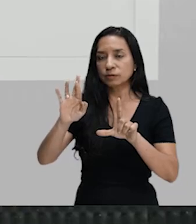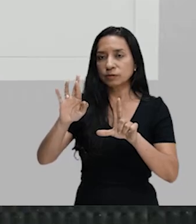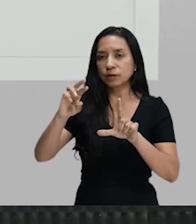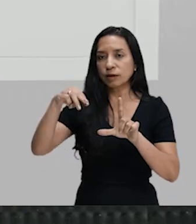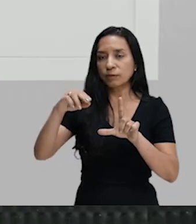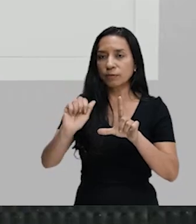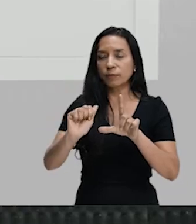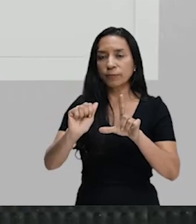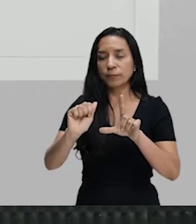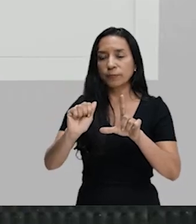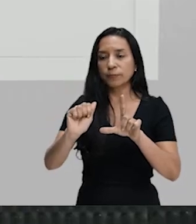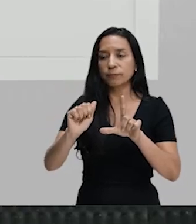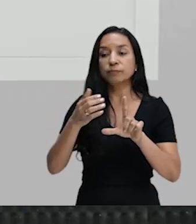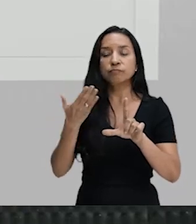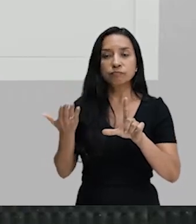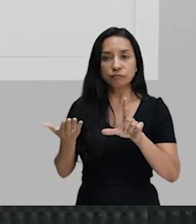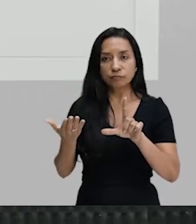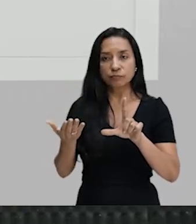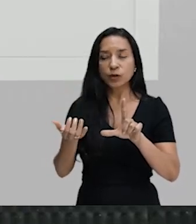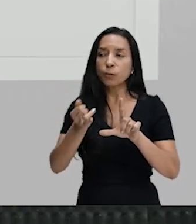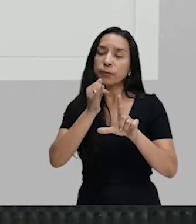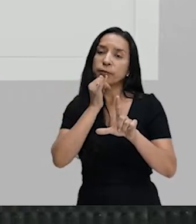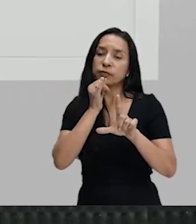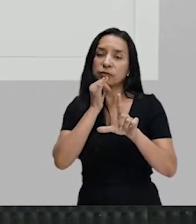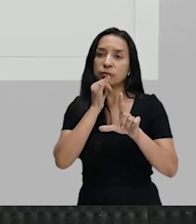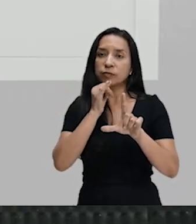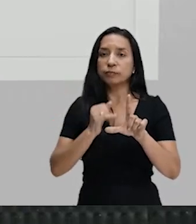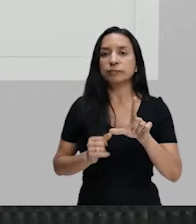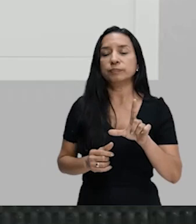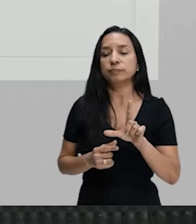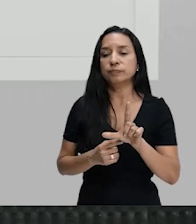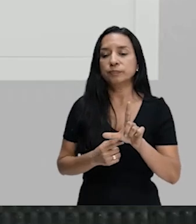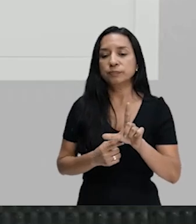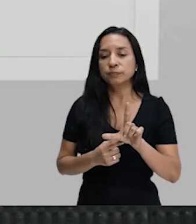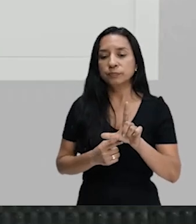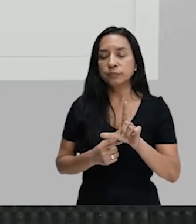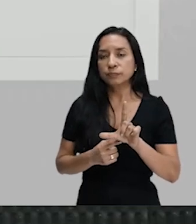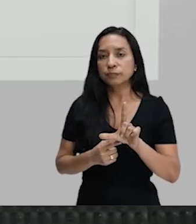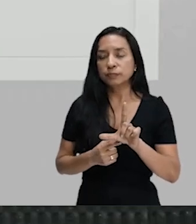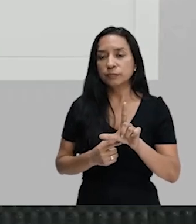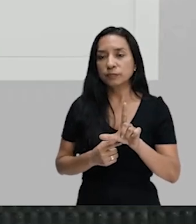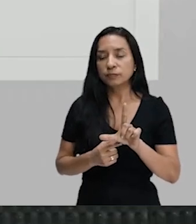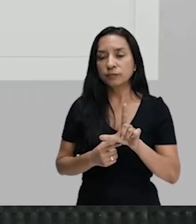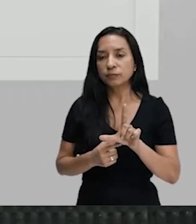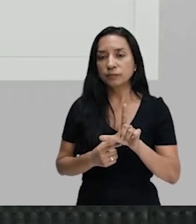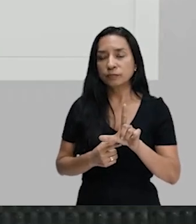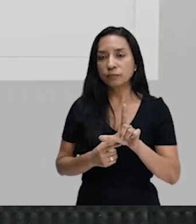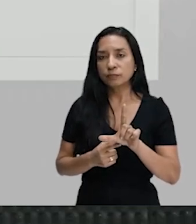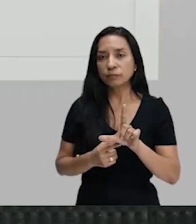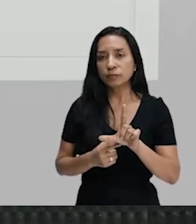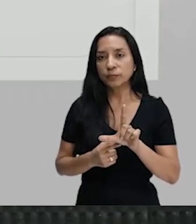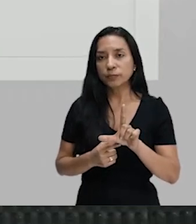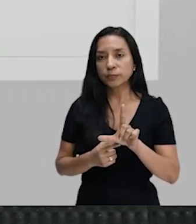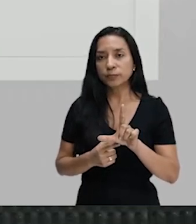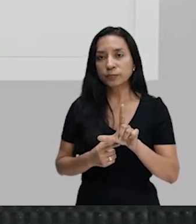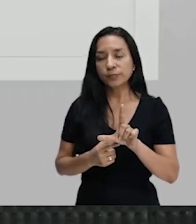seguinte, vamos supor uma passagem do gás de um volume